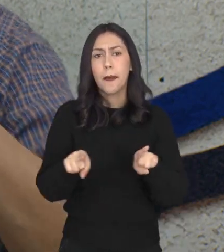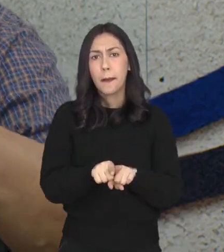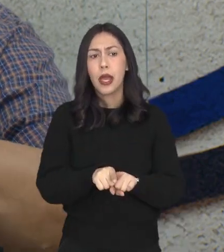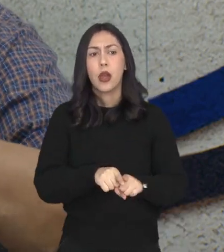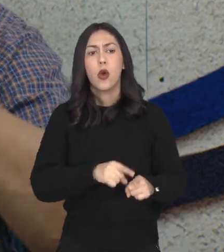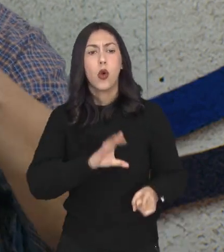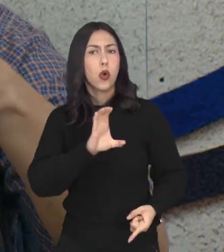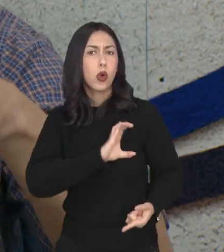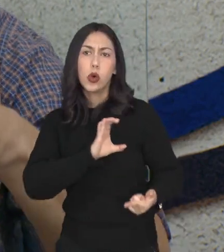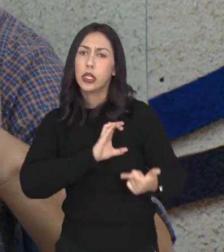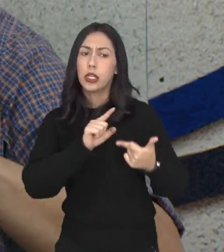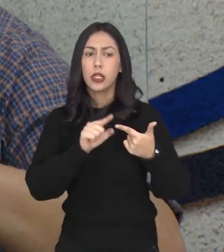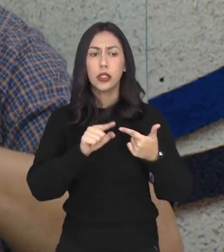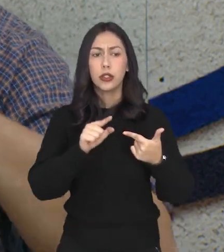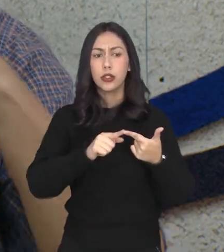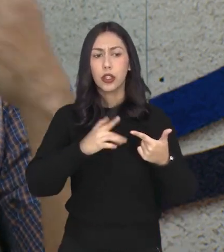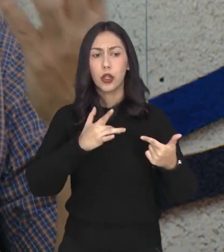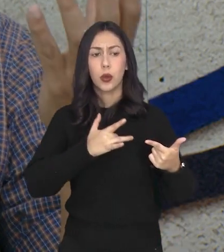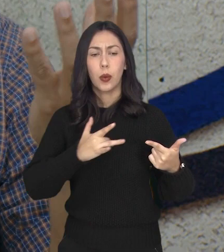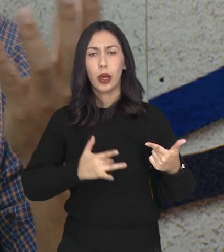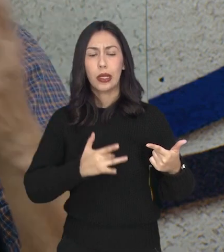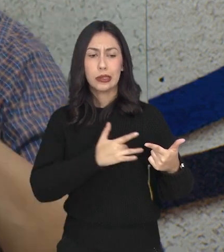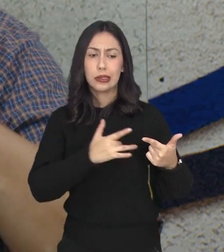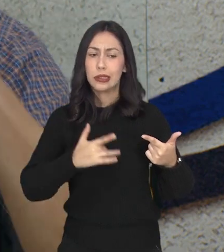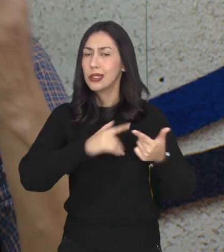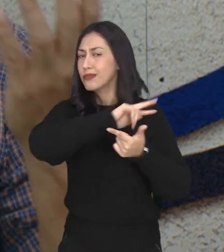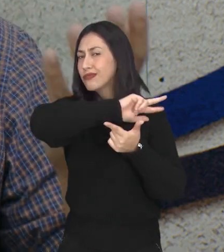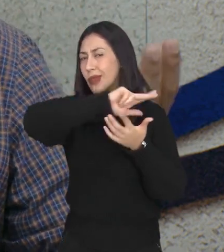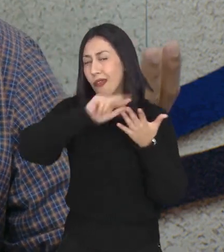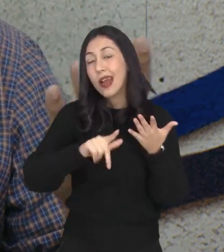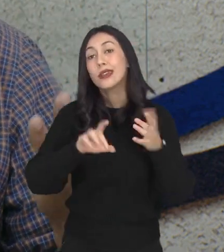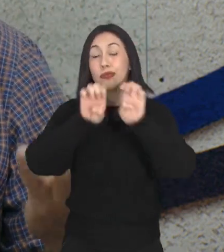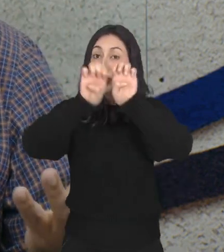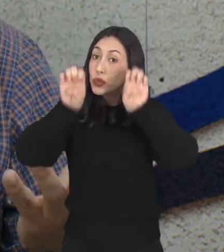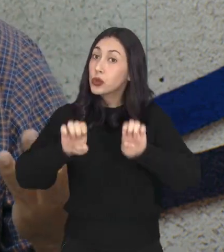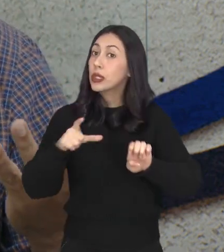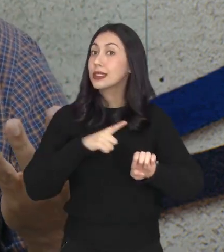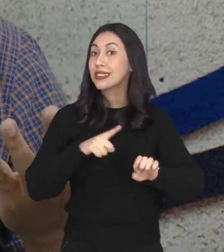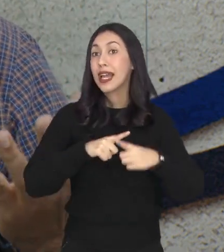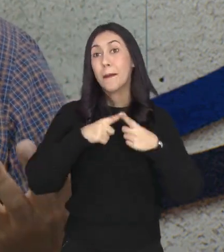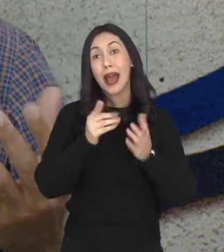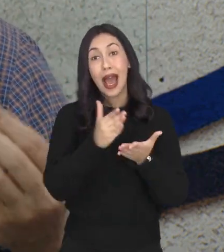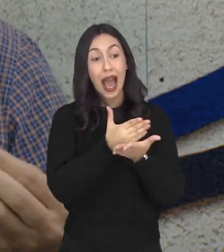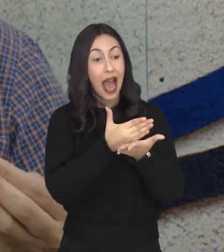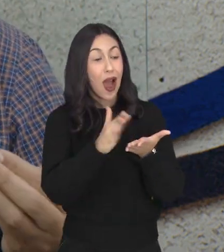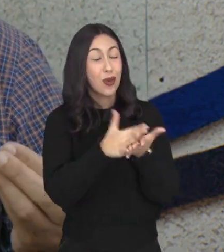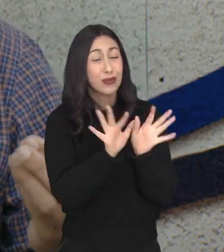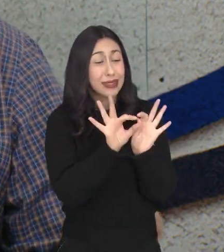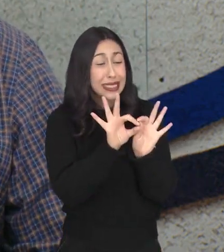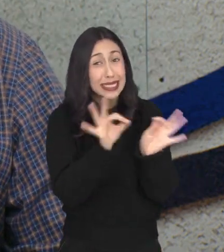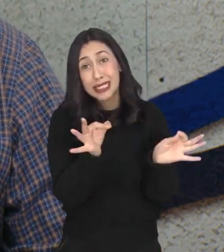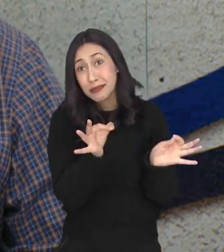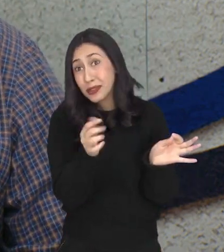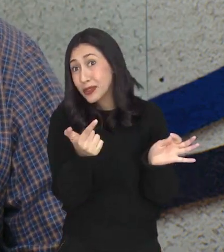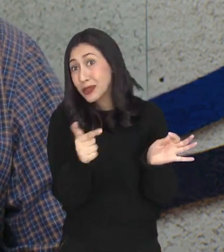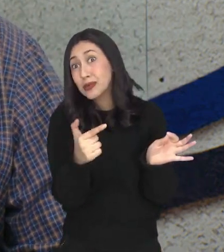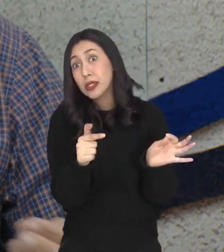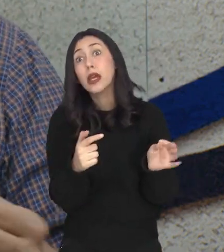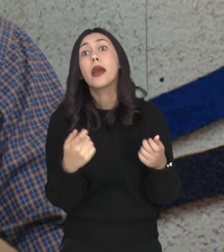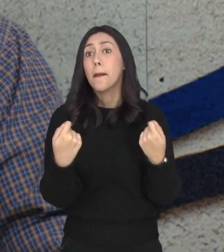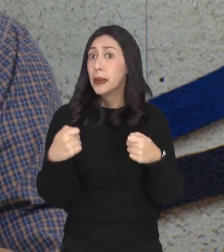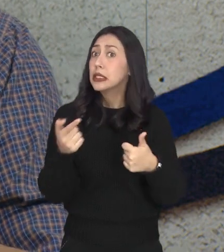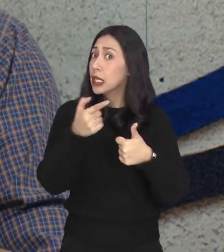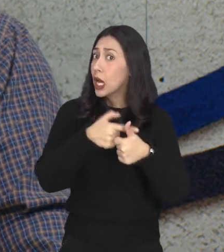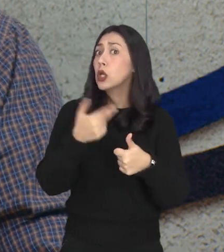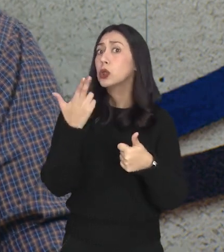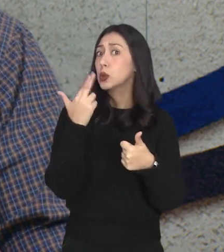Corinthians, o Guarani, o Cruzeiro, a gente pode falar de ambos aí, vários aqui que tem essa estrutura. Mas tem clubes também que não tem nada disso. Realmente